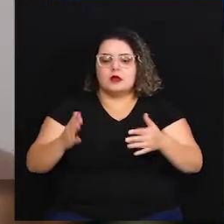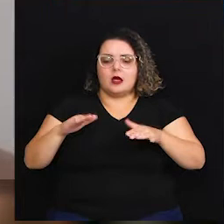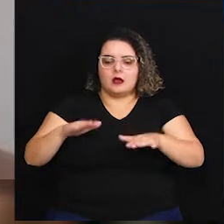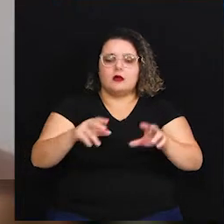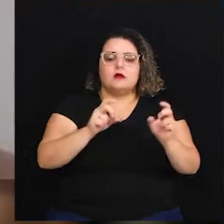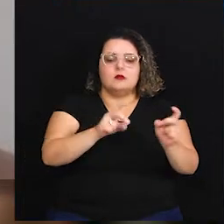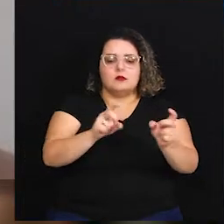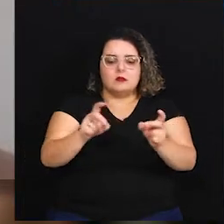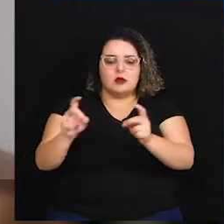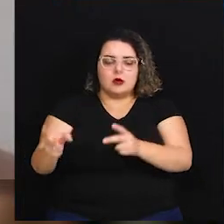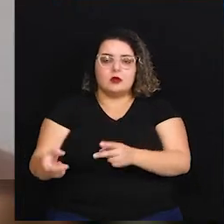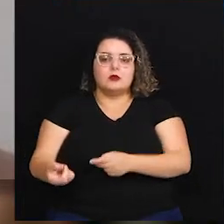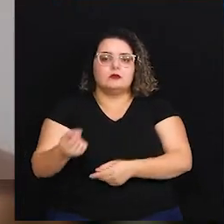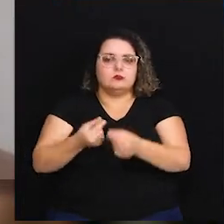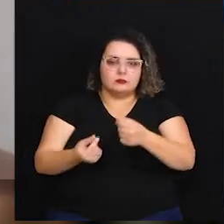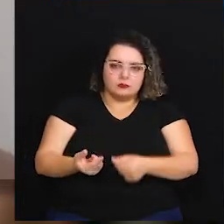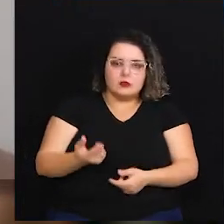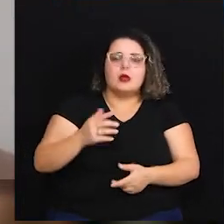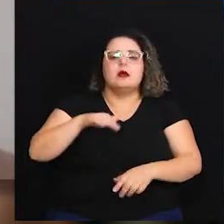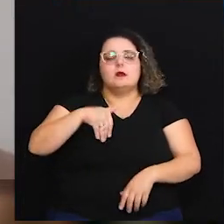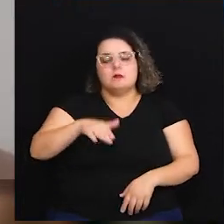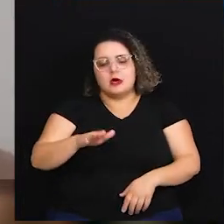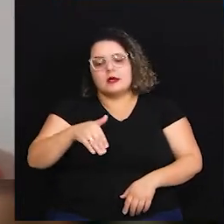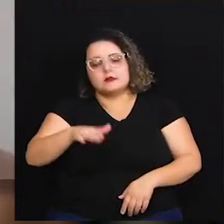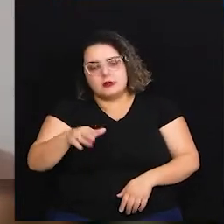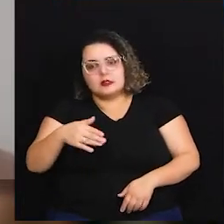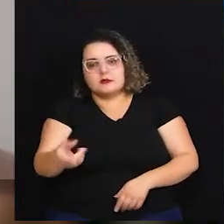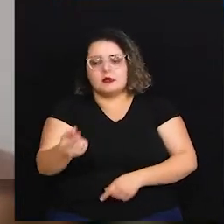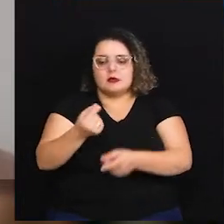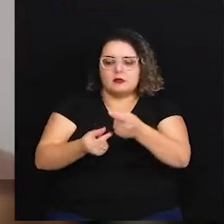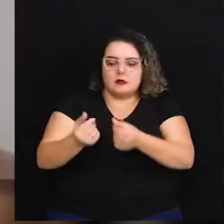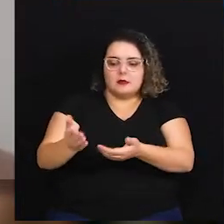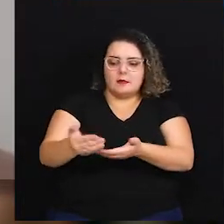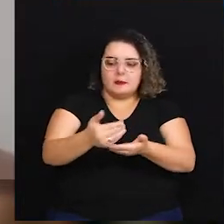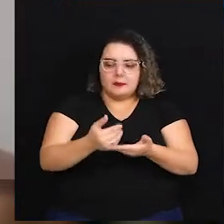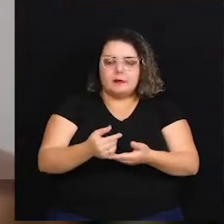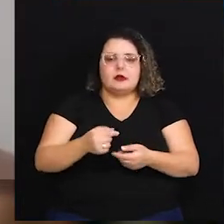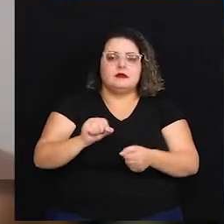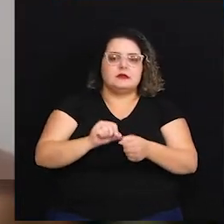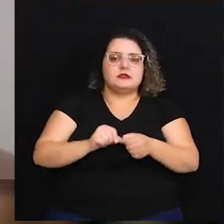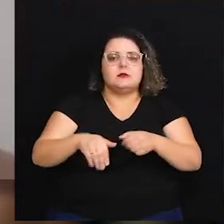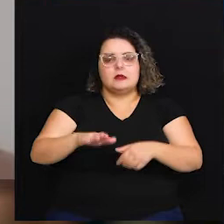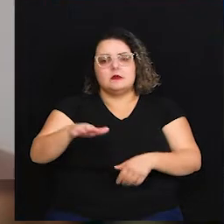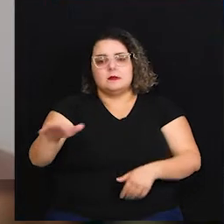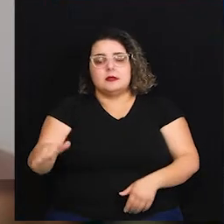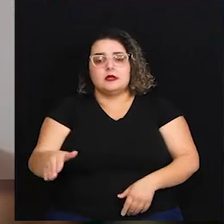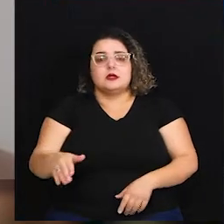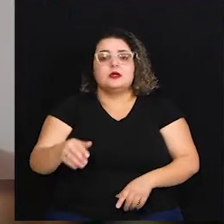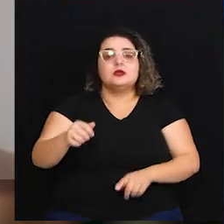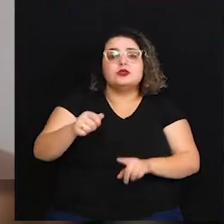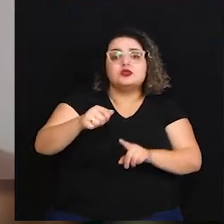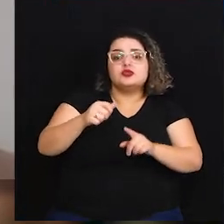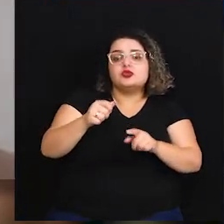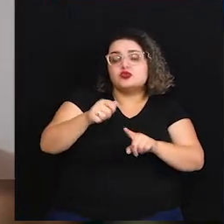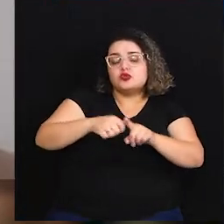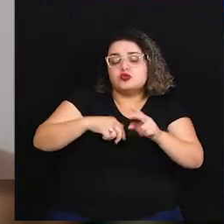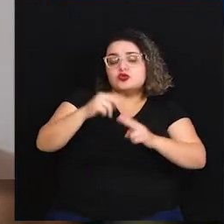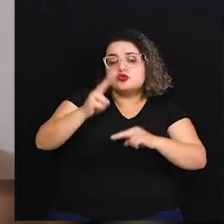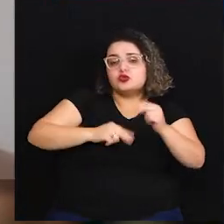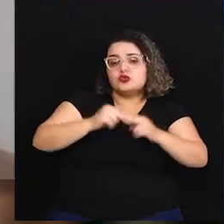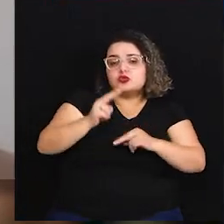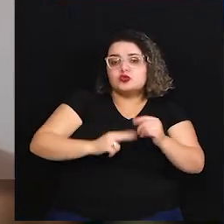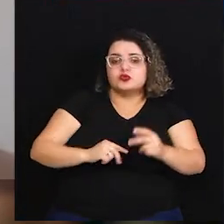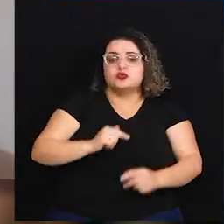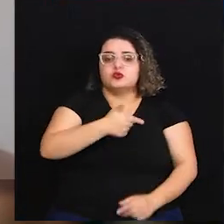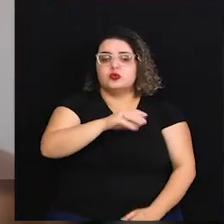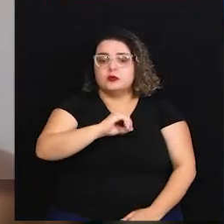fui vendendo, com o dinheiro que eu vendia, eu fui fazendo mais peças, mais peças. Isso foi em junho de 2020. Quando foi em dezembro de 2020, eu já estava